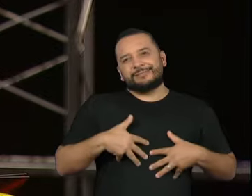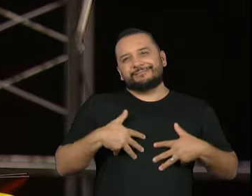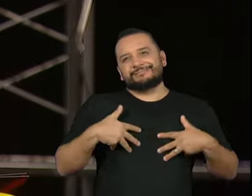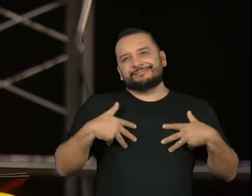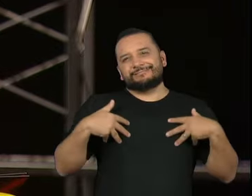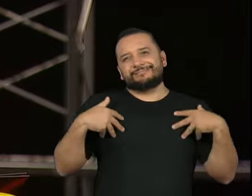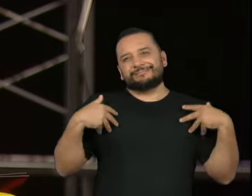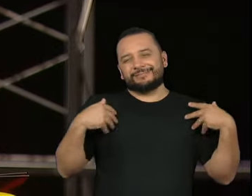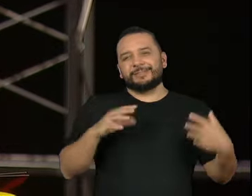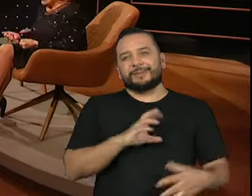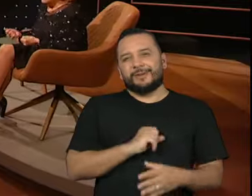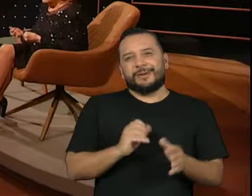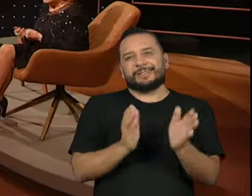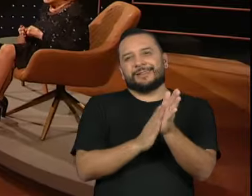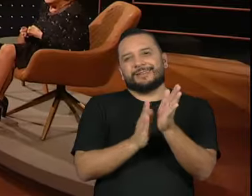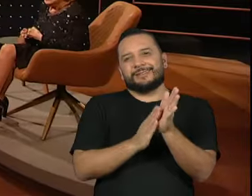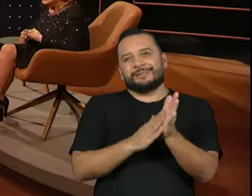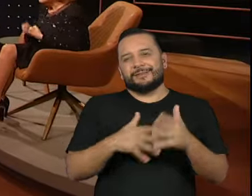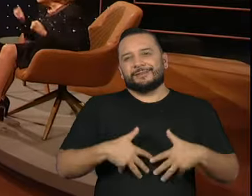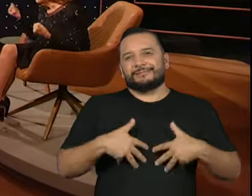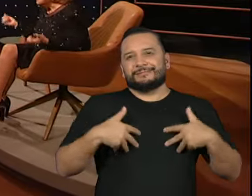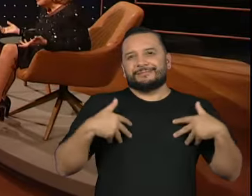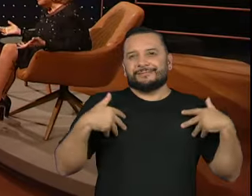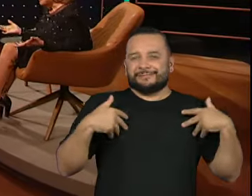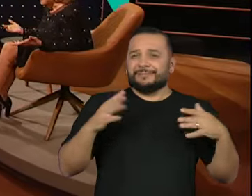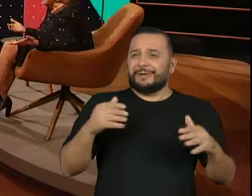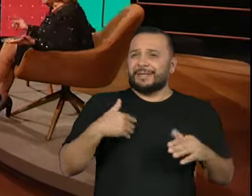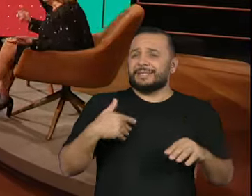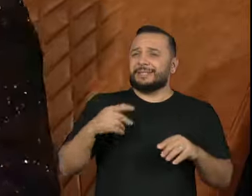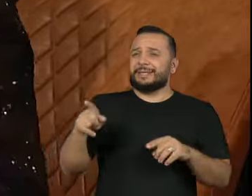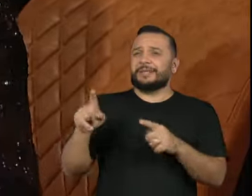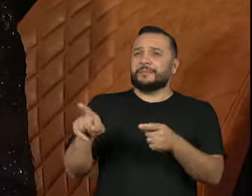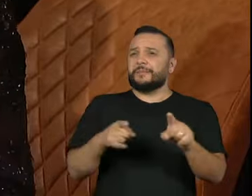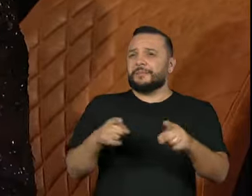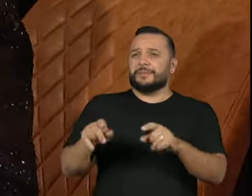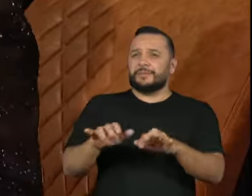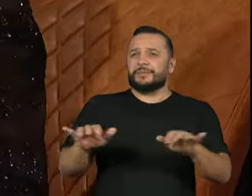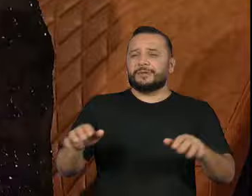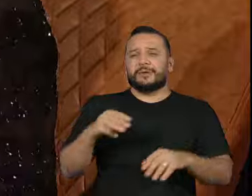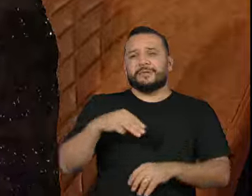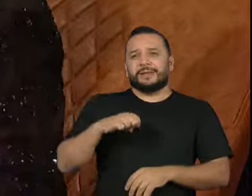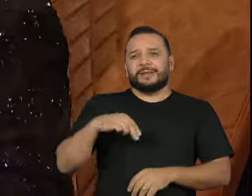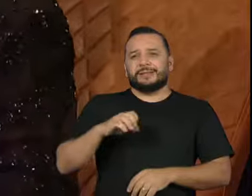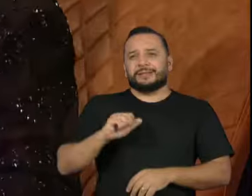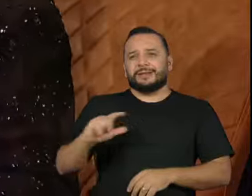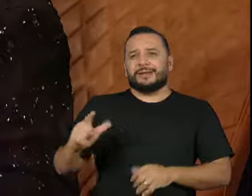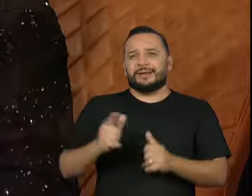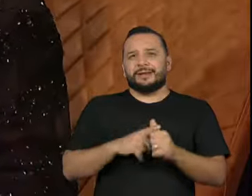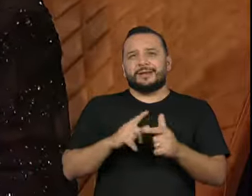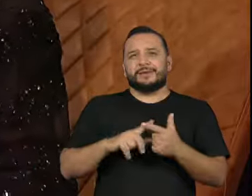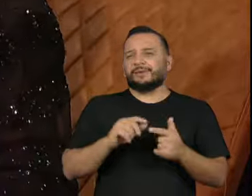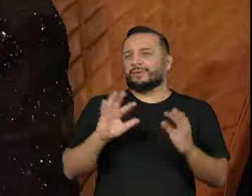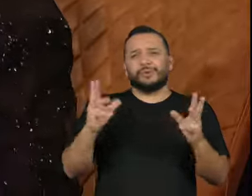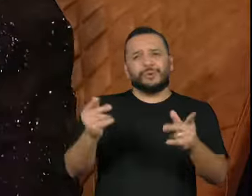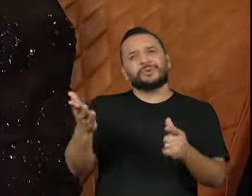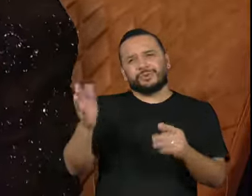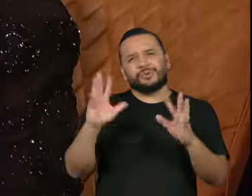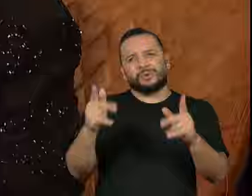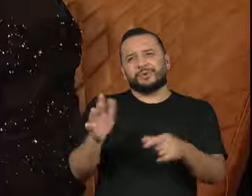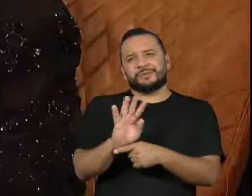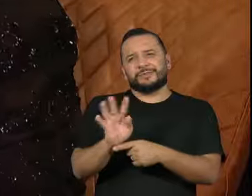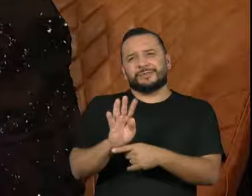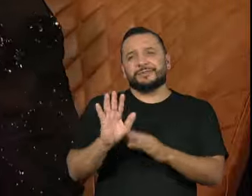por aplausos, né? Agora, elogio de músico, né? Como o Menescal, o Antoniador, aliás, todos. Mas